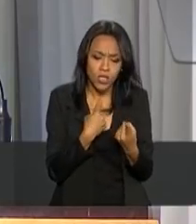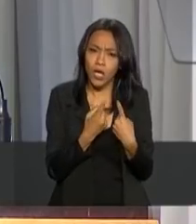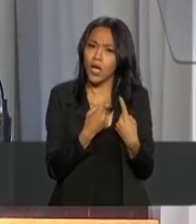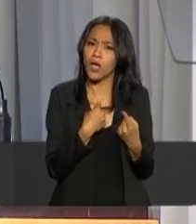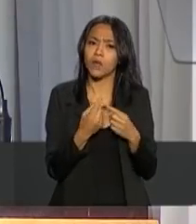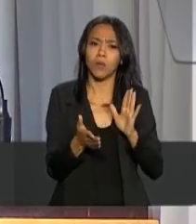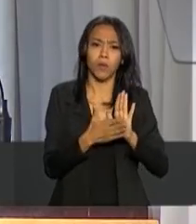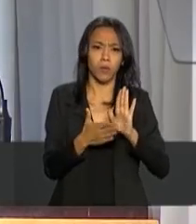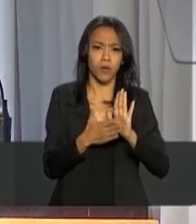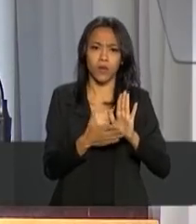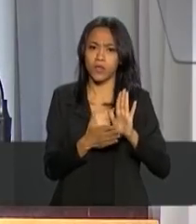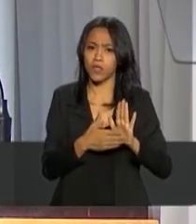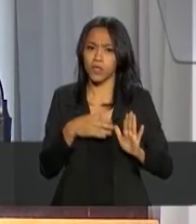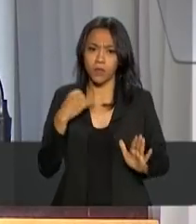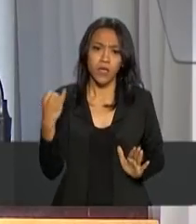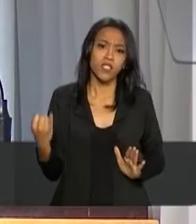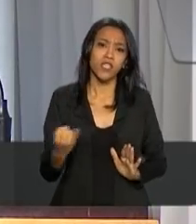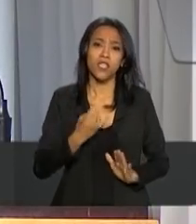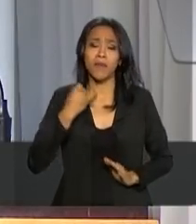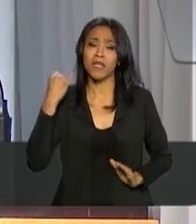importantíssima